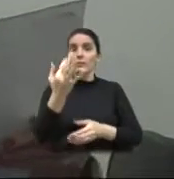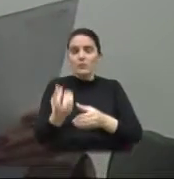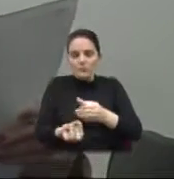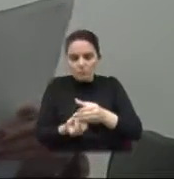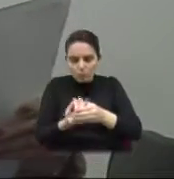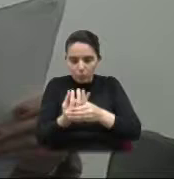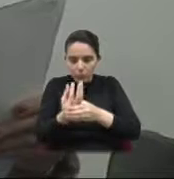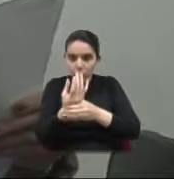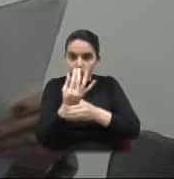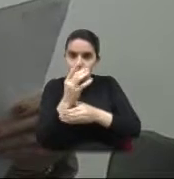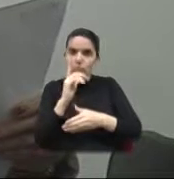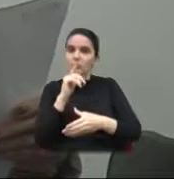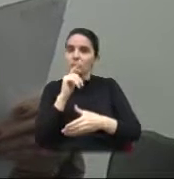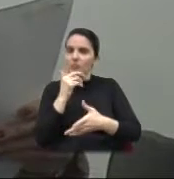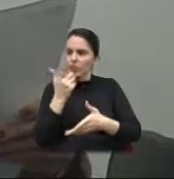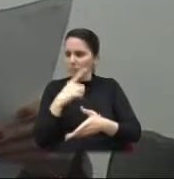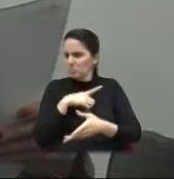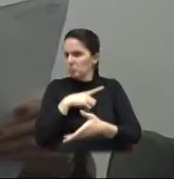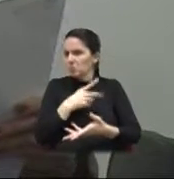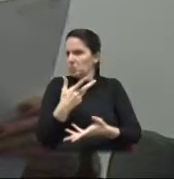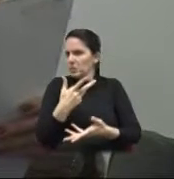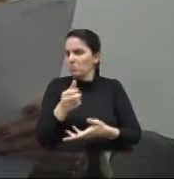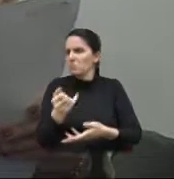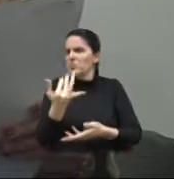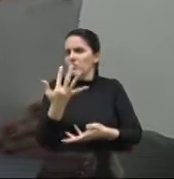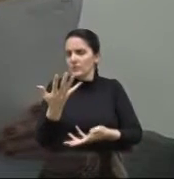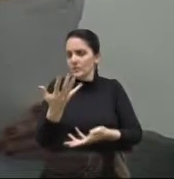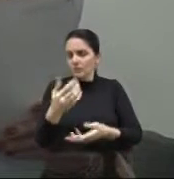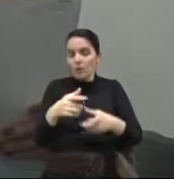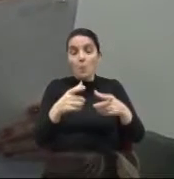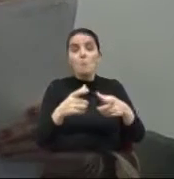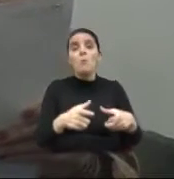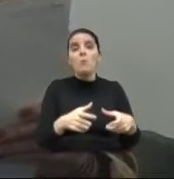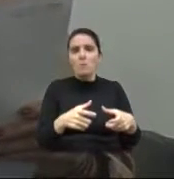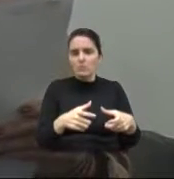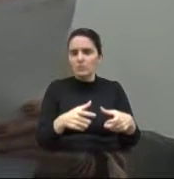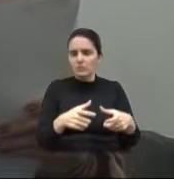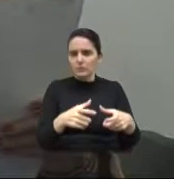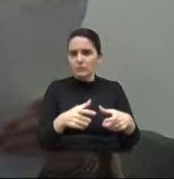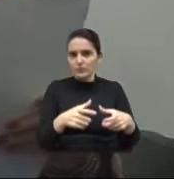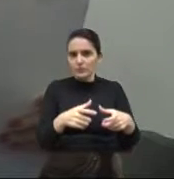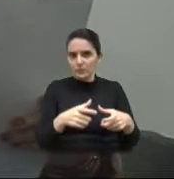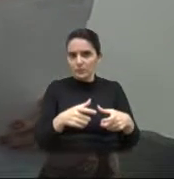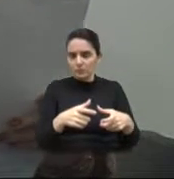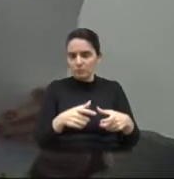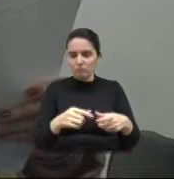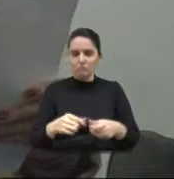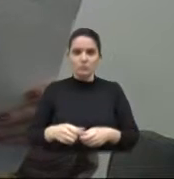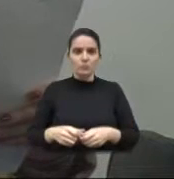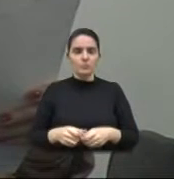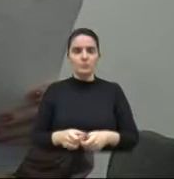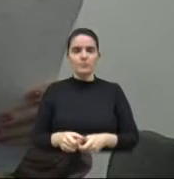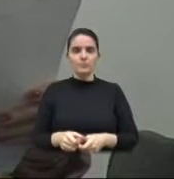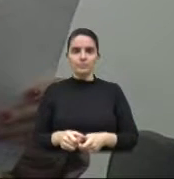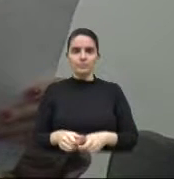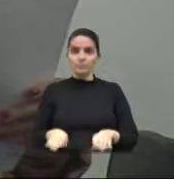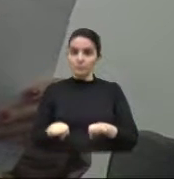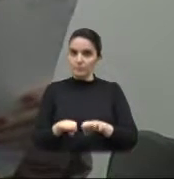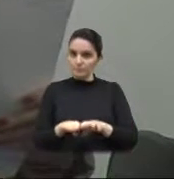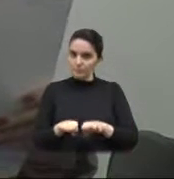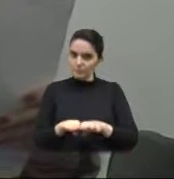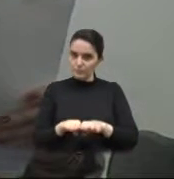d'água tem no município, que me informe onde estão localizadas as respectivas minas d'água,